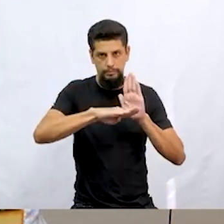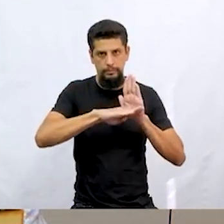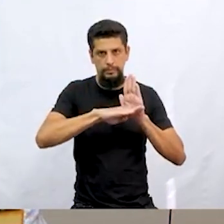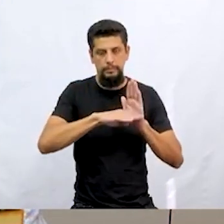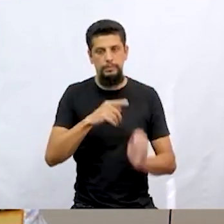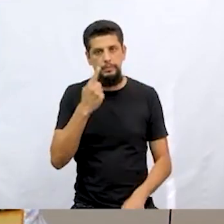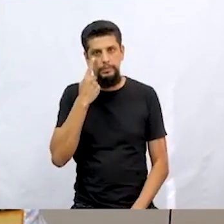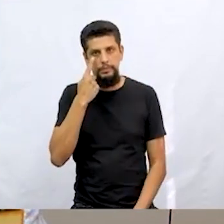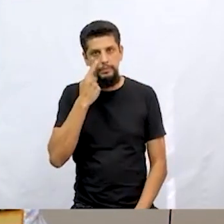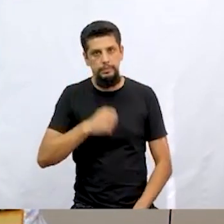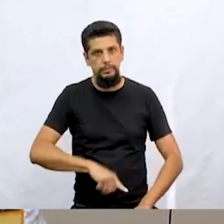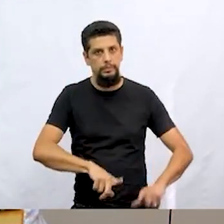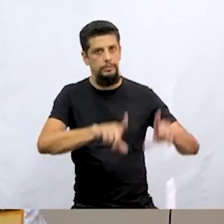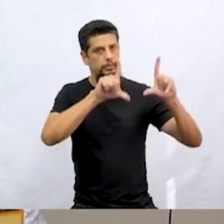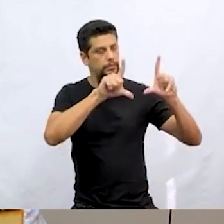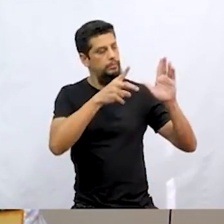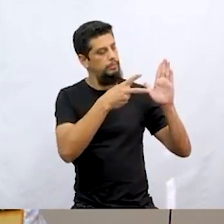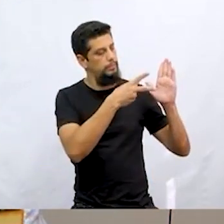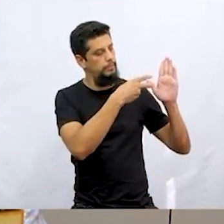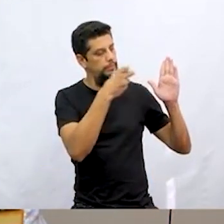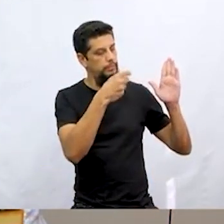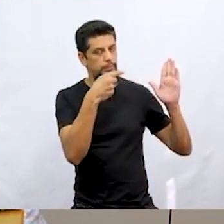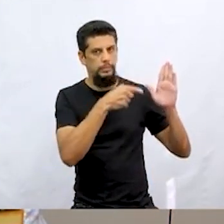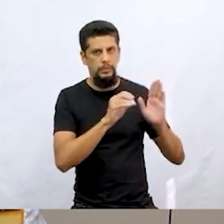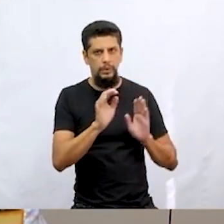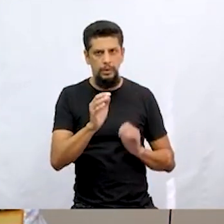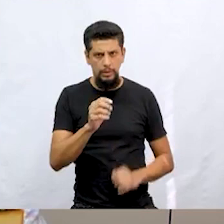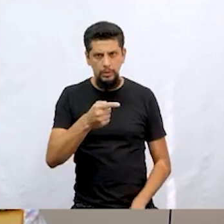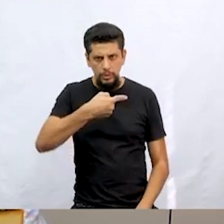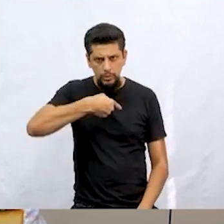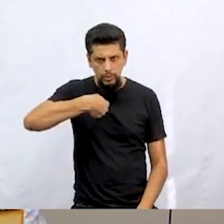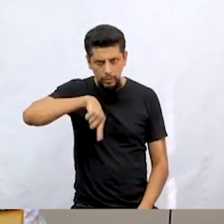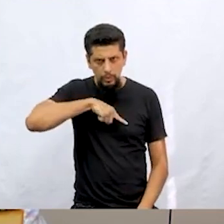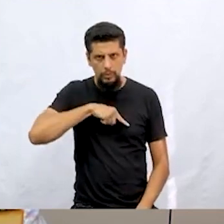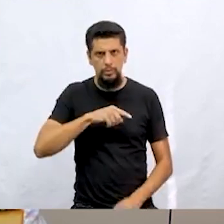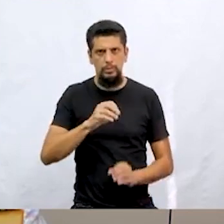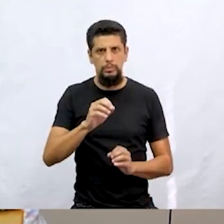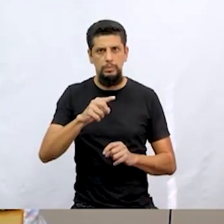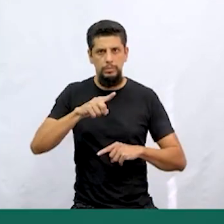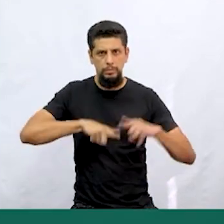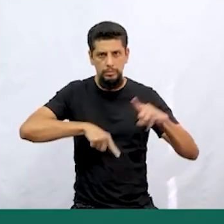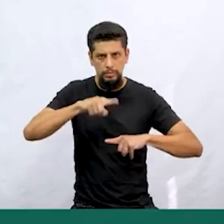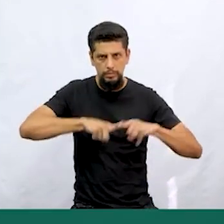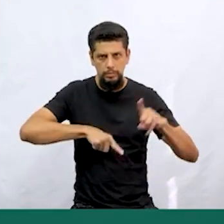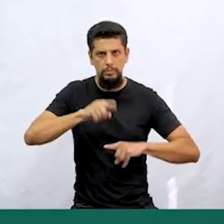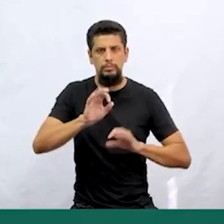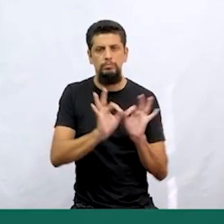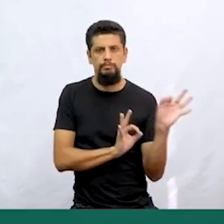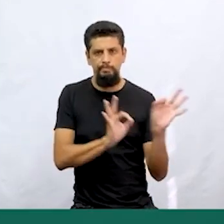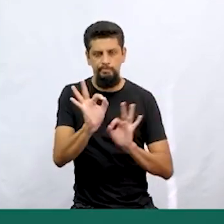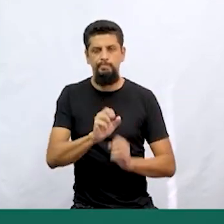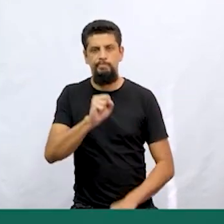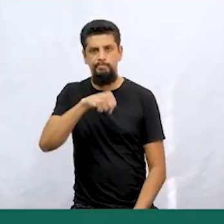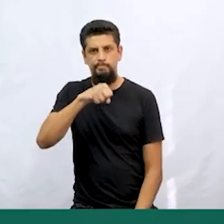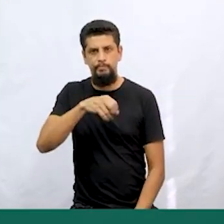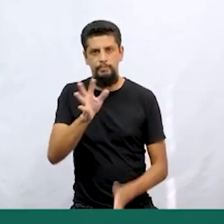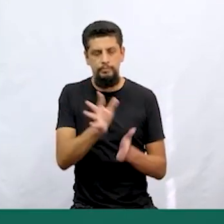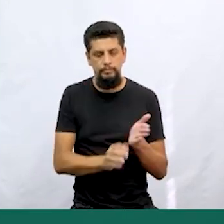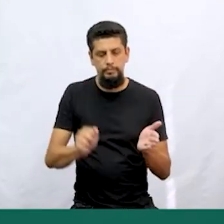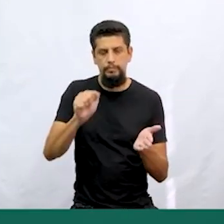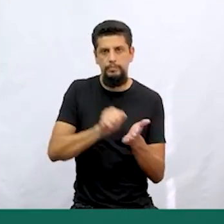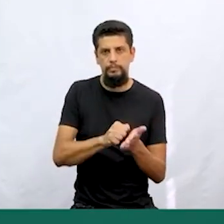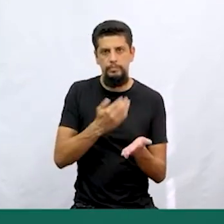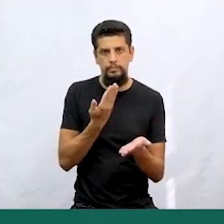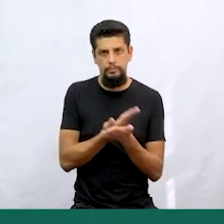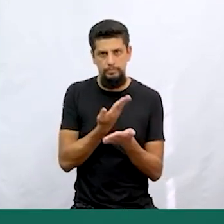na rotina. De olho lá na tela. Nós organizamos os materiais? Sim, né? Uhum. Registramos a